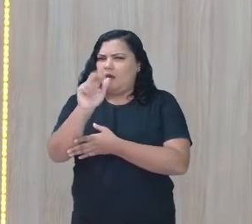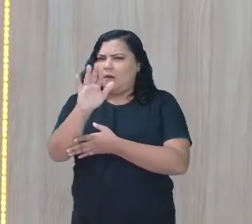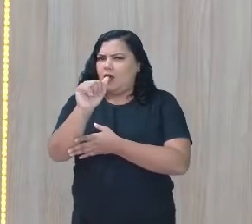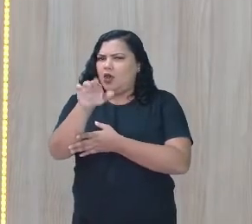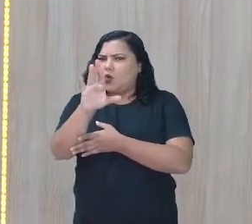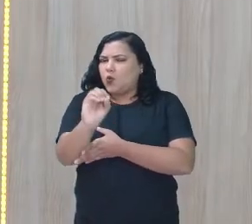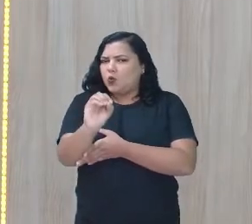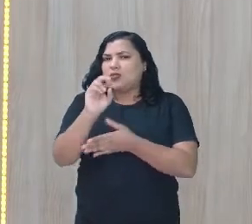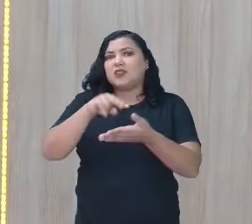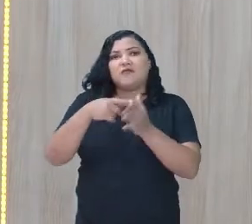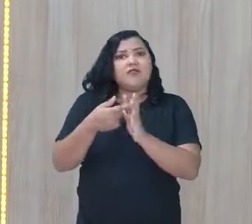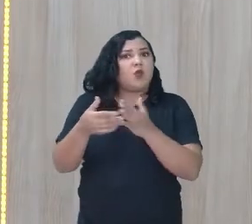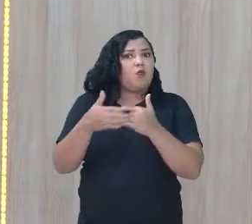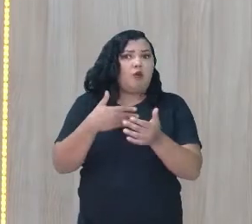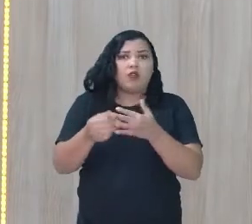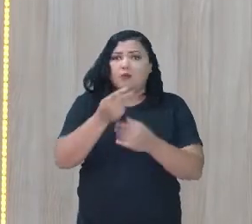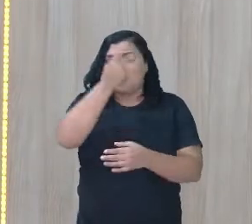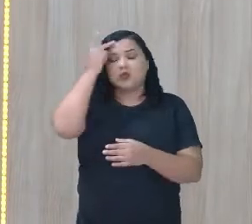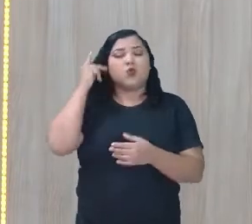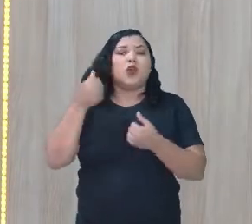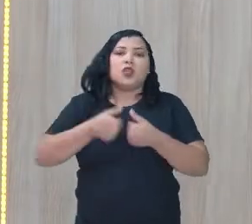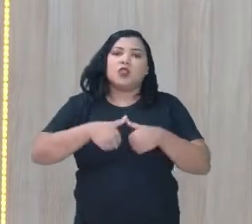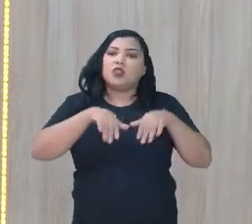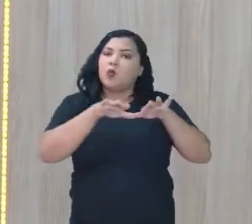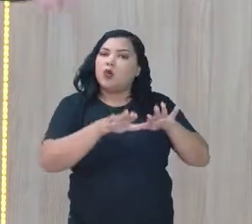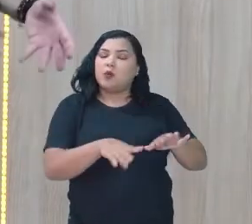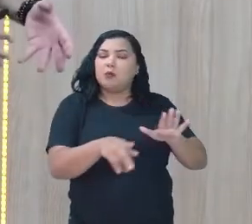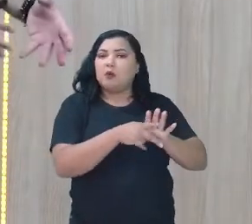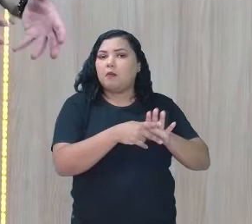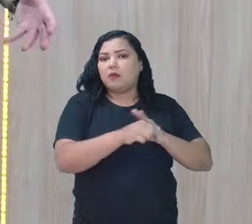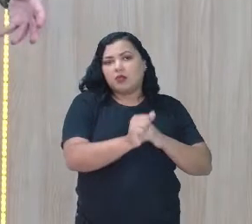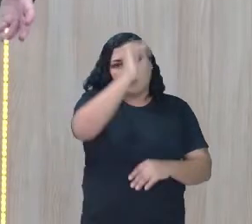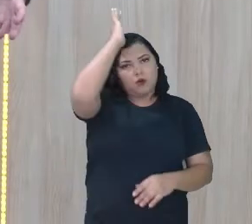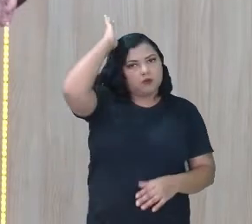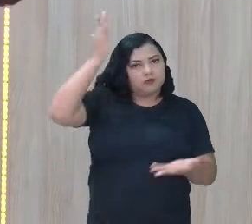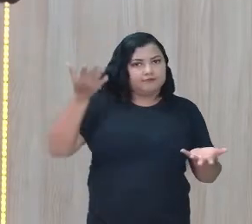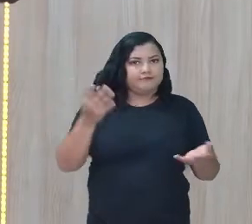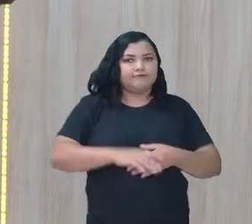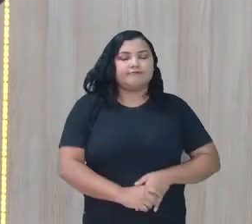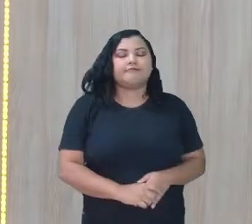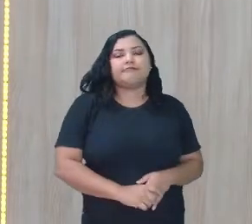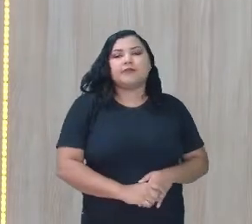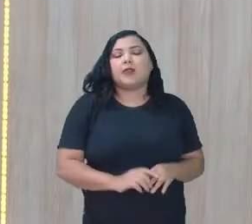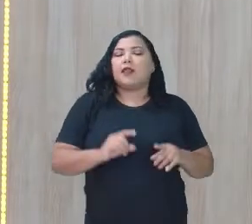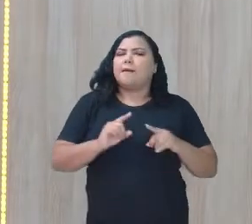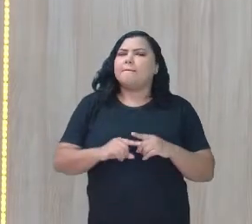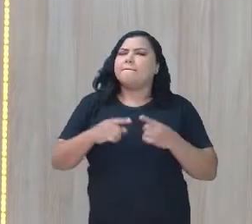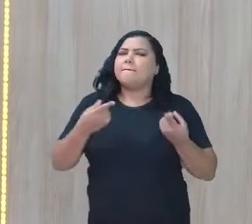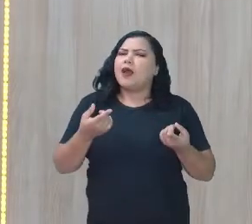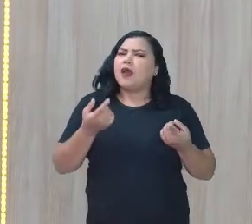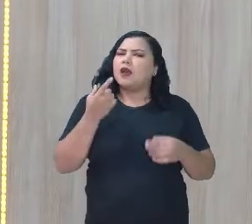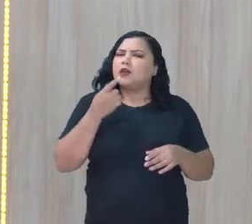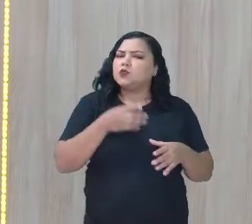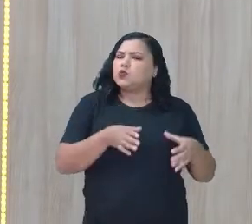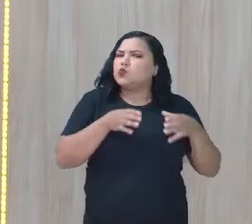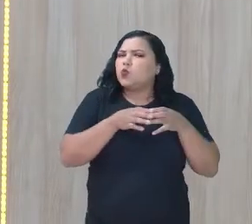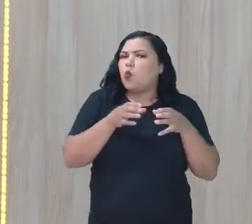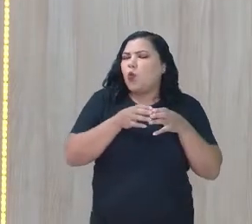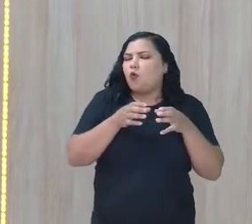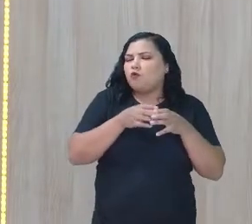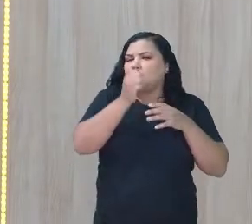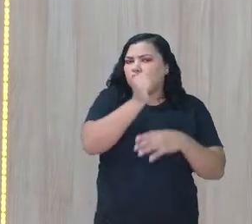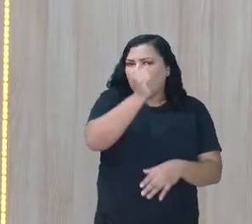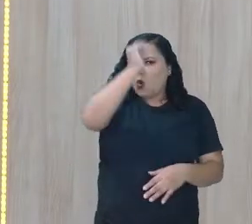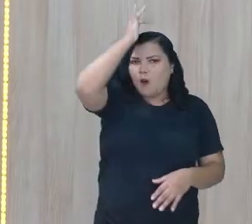que eram estrangeiros e que não dominavam a cultura greco-romana, né? Porém, os romanos se referiam a